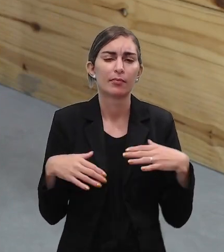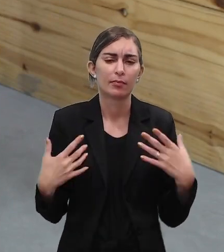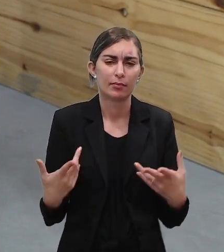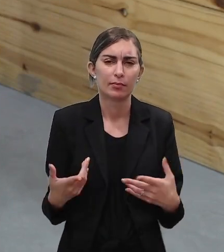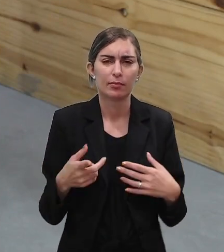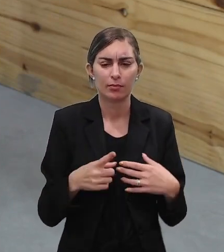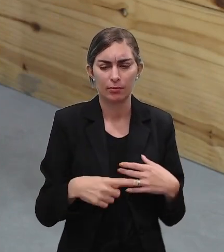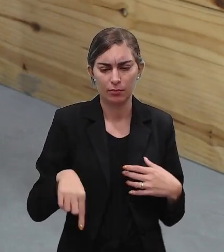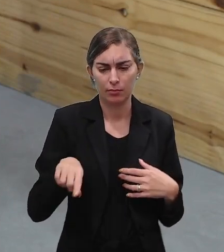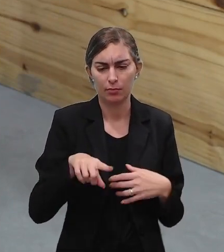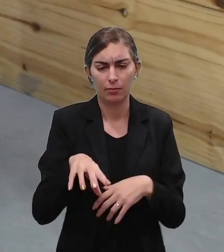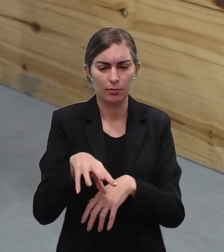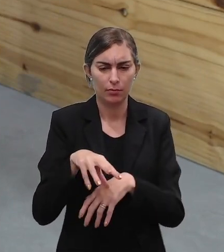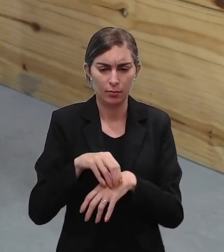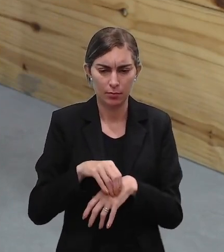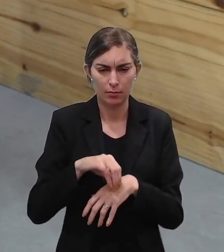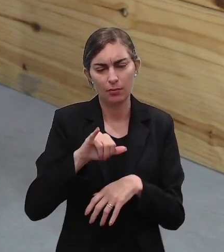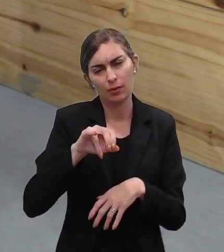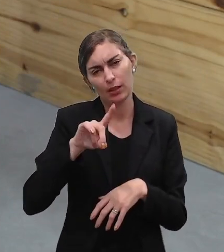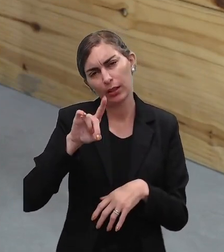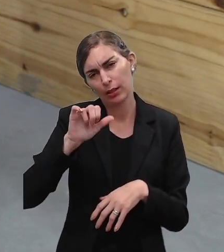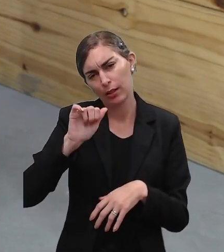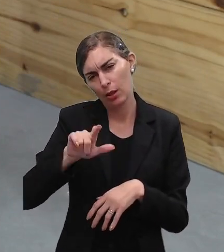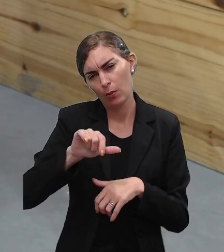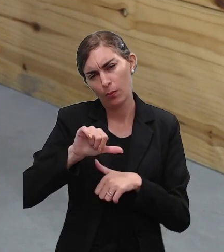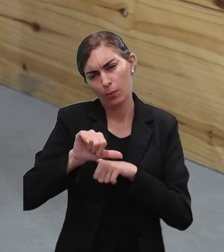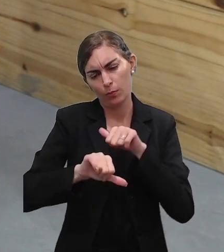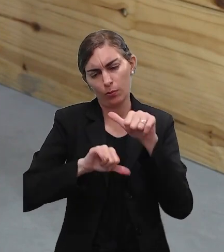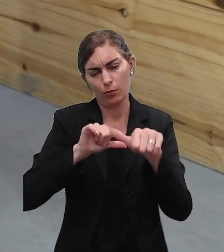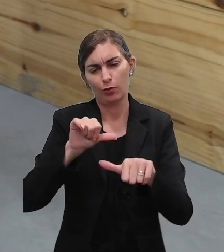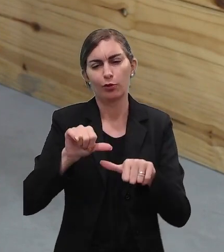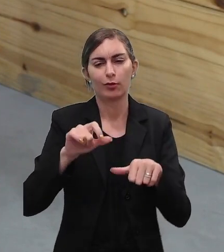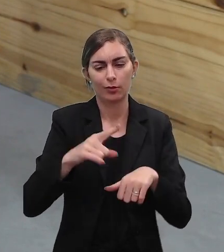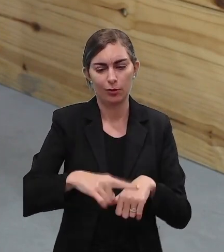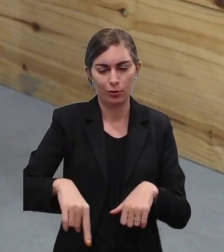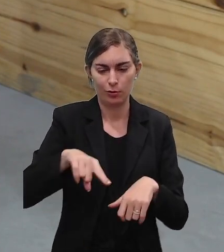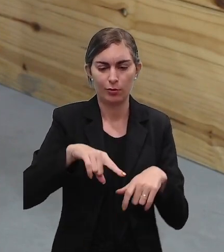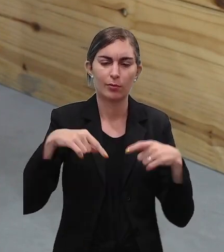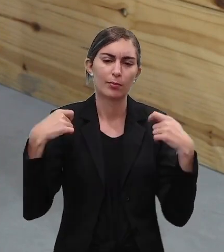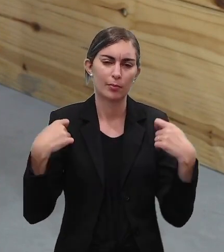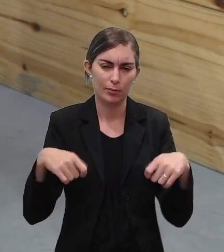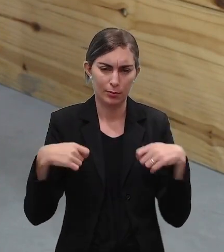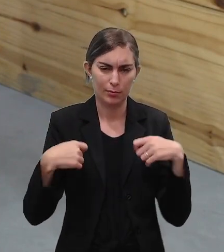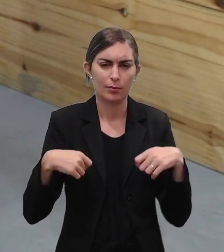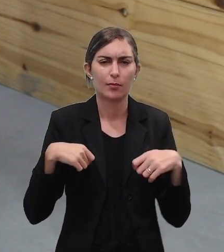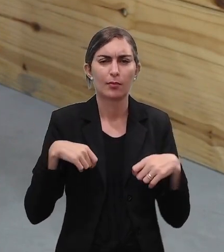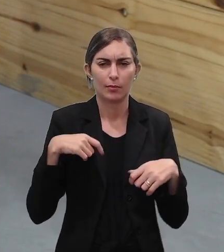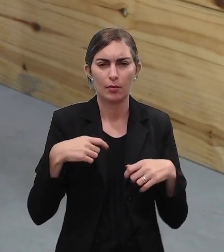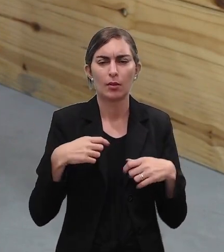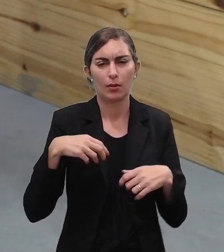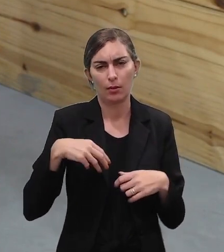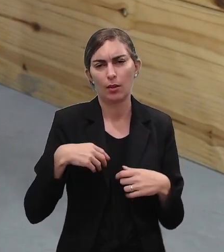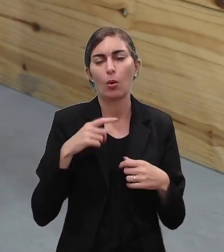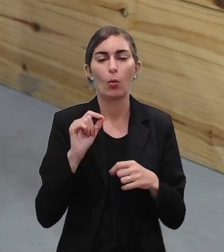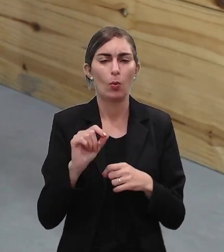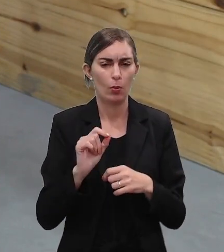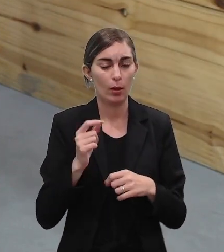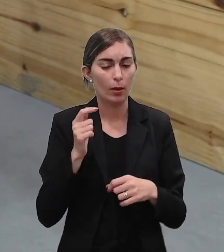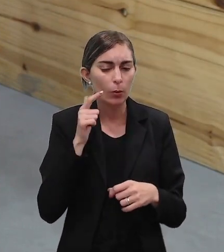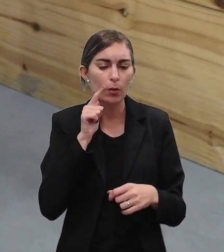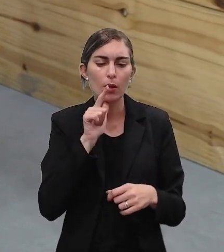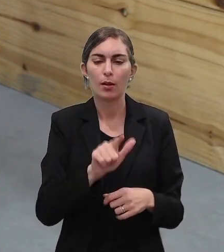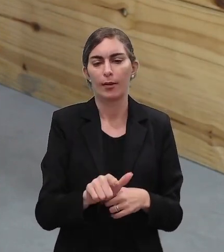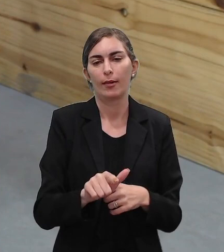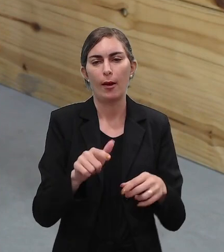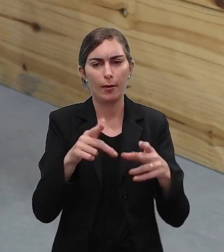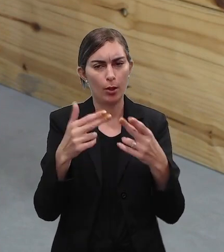nós vamos pegar o ideal e transformá-lo à nossa necessidade. Ser meritocrata seria ganhar de